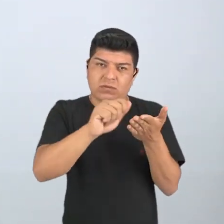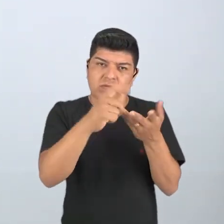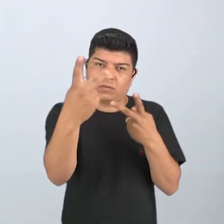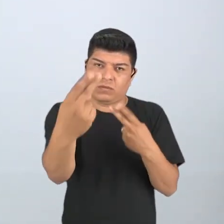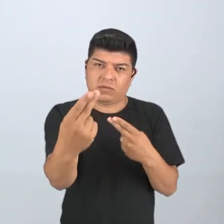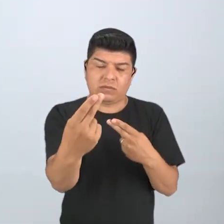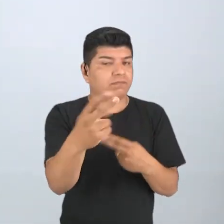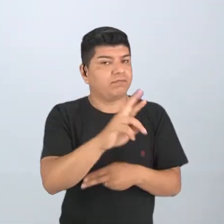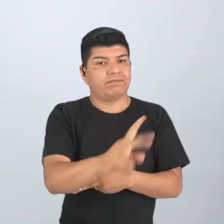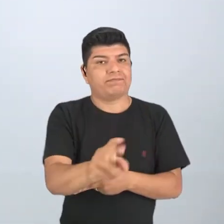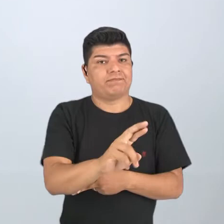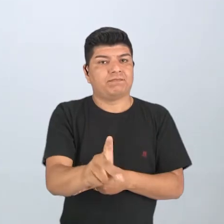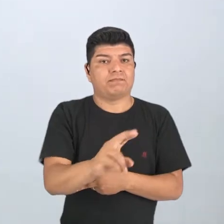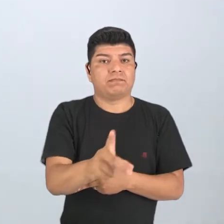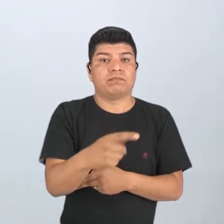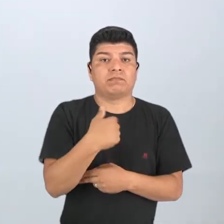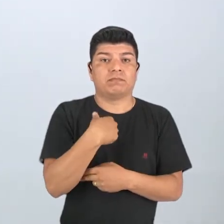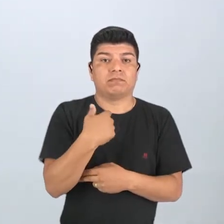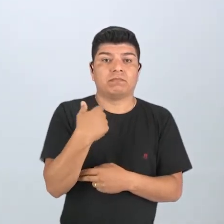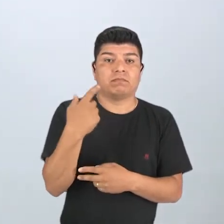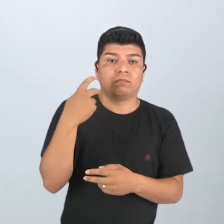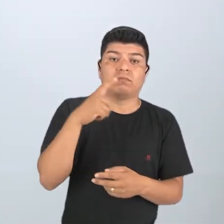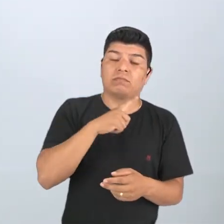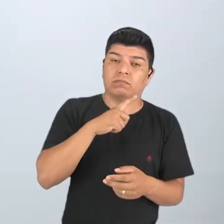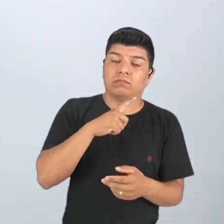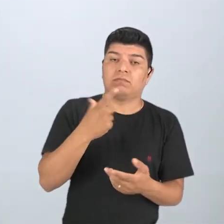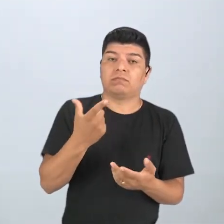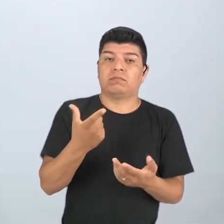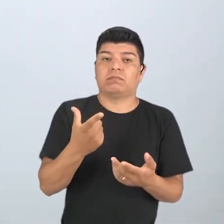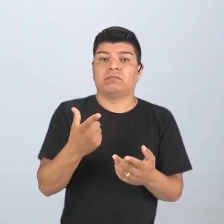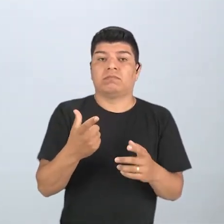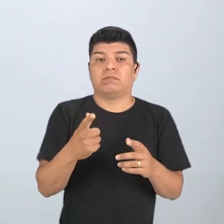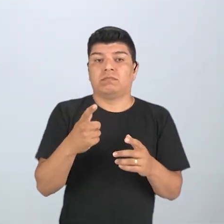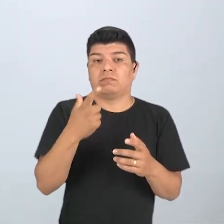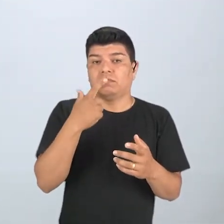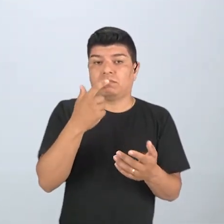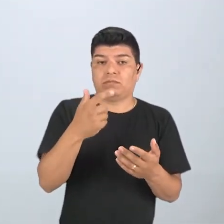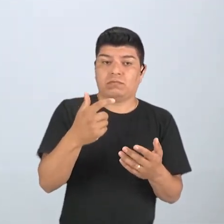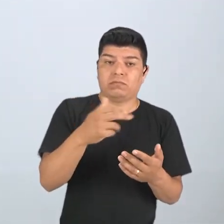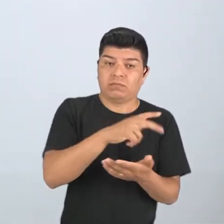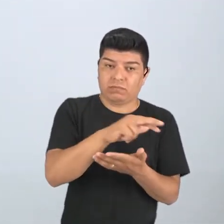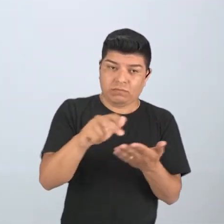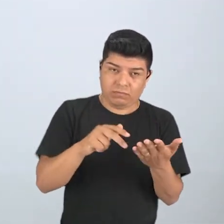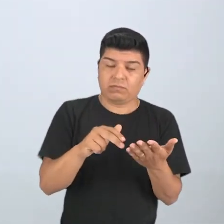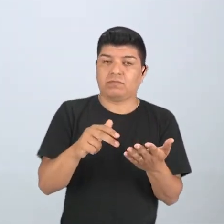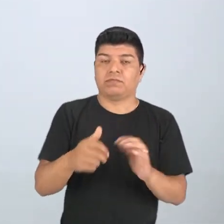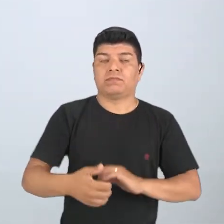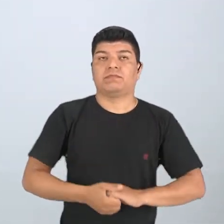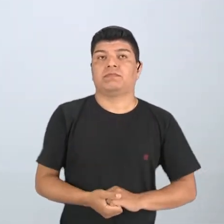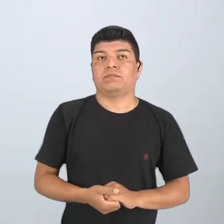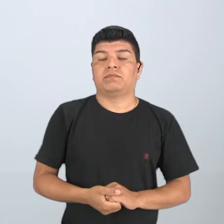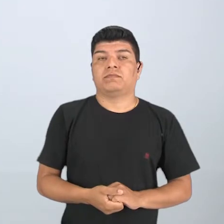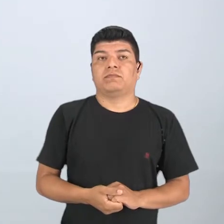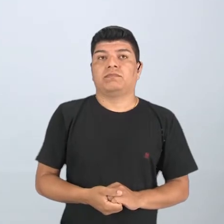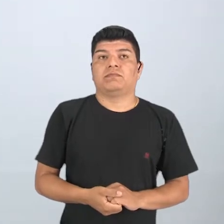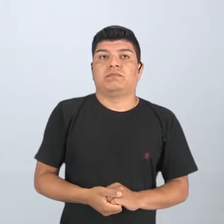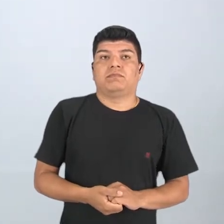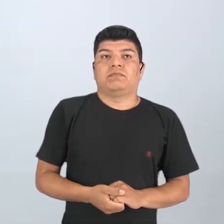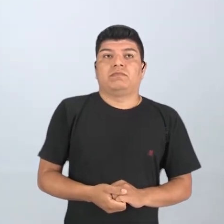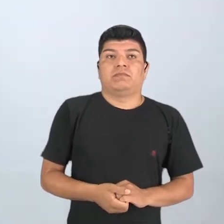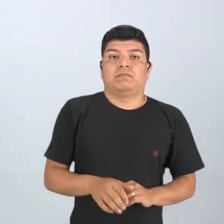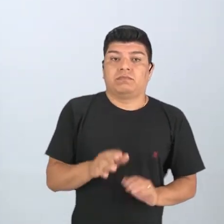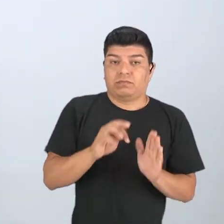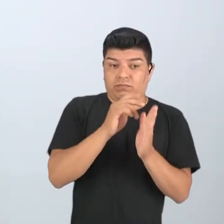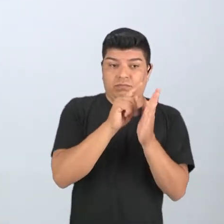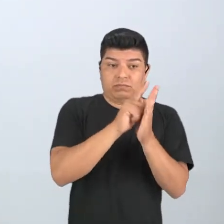que a gente geralmente é o mais comum, mas existem outros tipos, tá entendendo? Ó, então geralmente é um